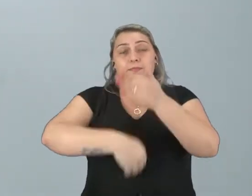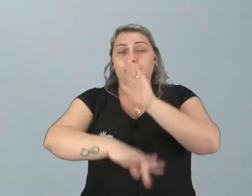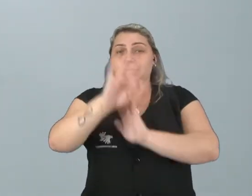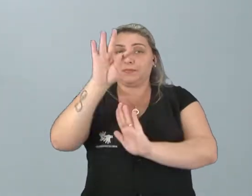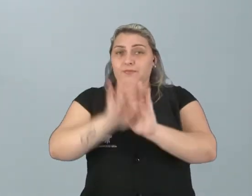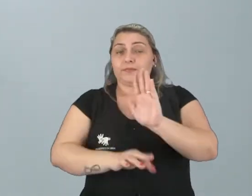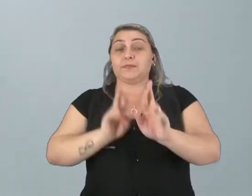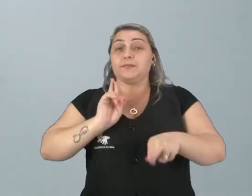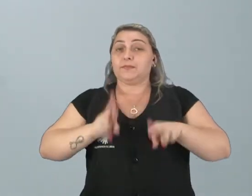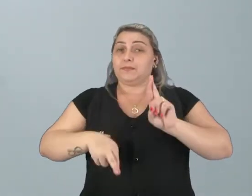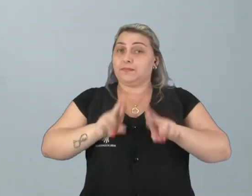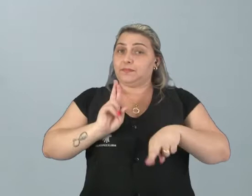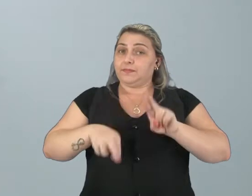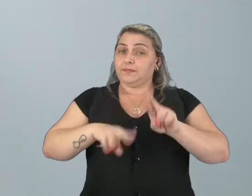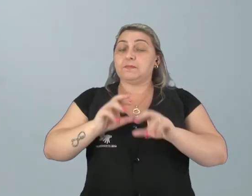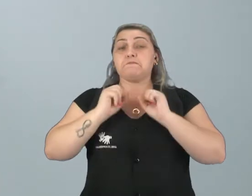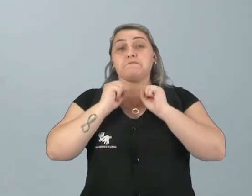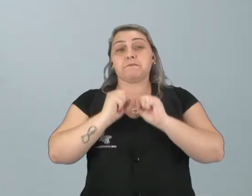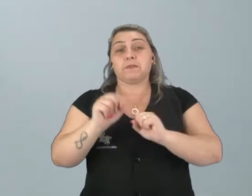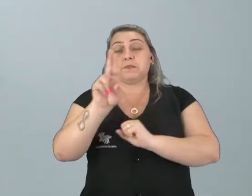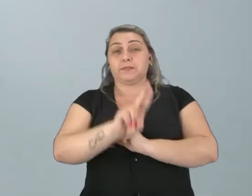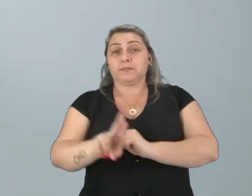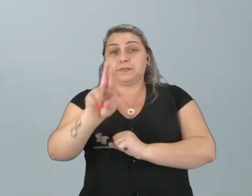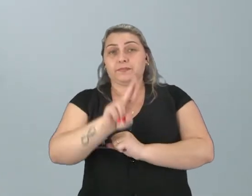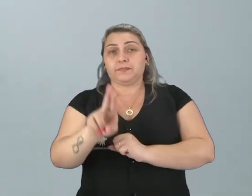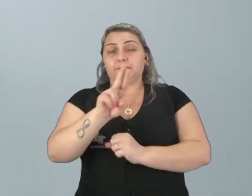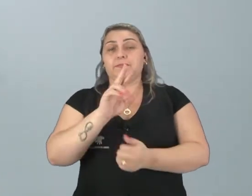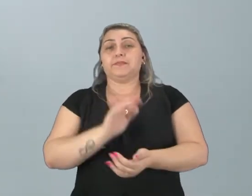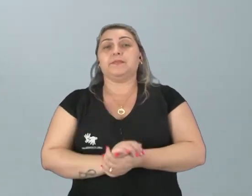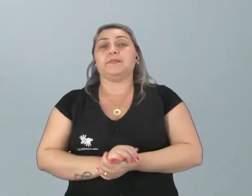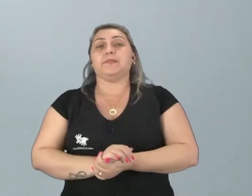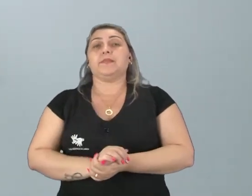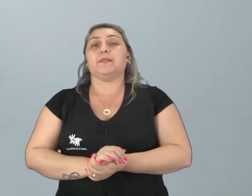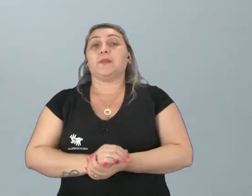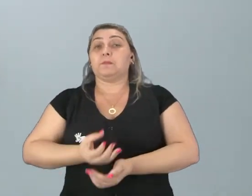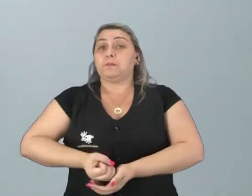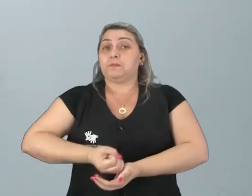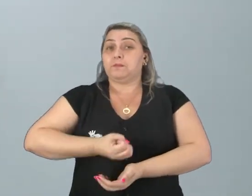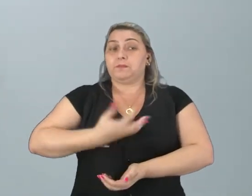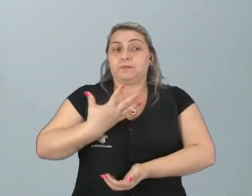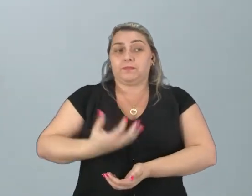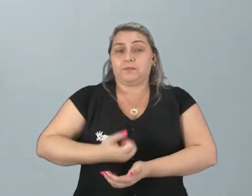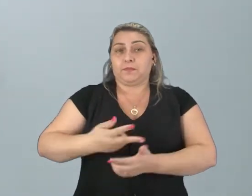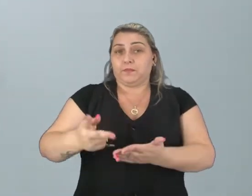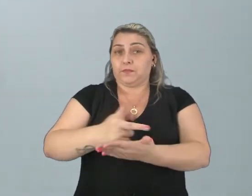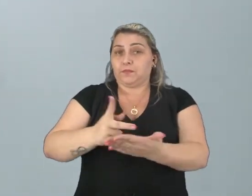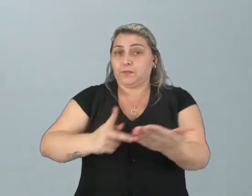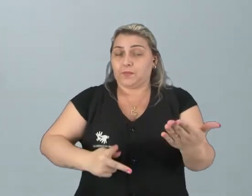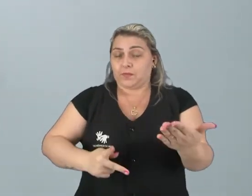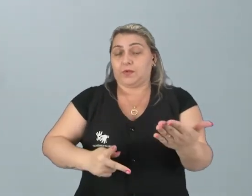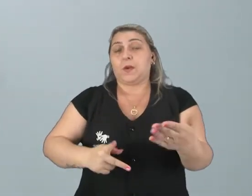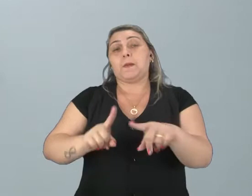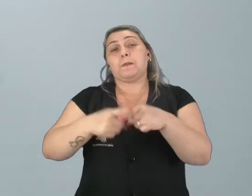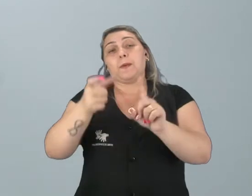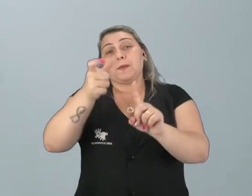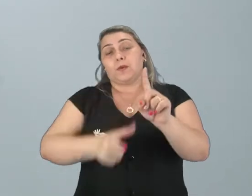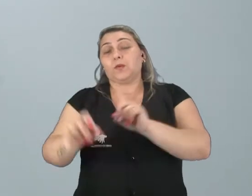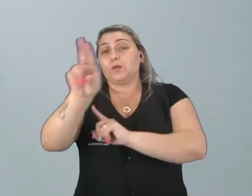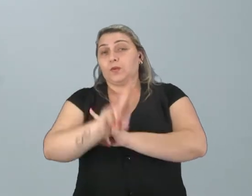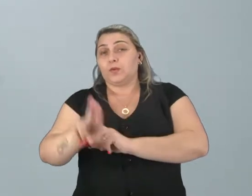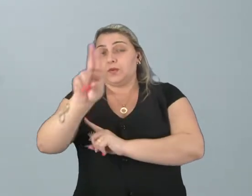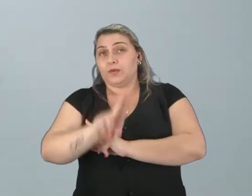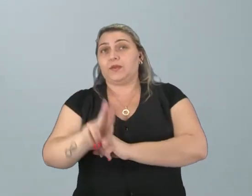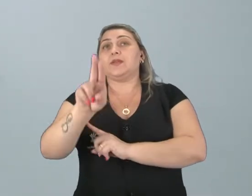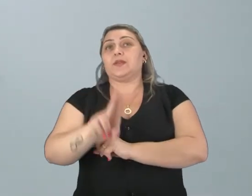A rima, ela pode ser utilizada no poema, mas não desse modo como o personagem utilizou, de